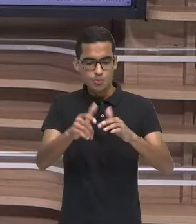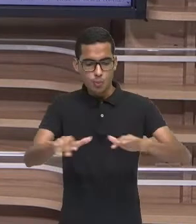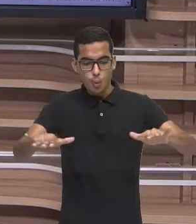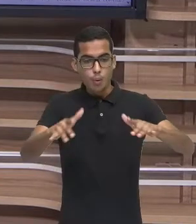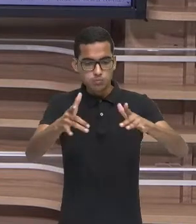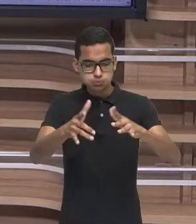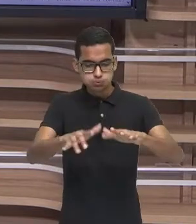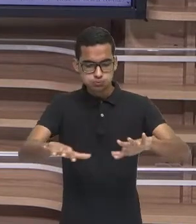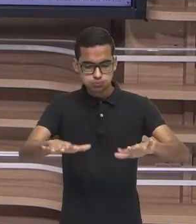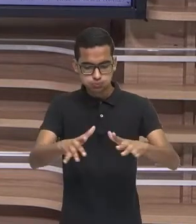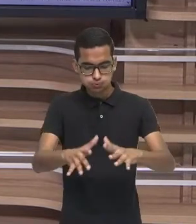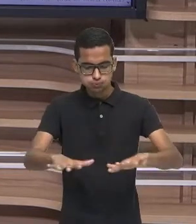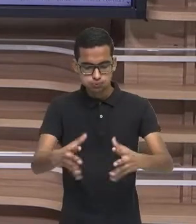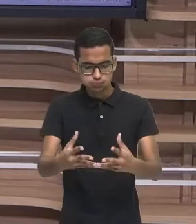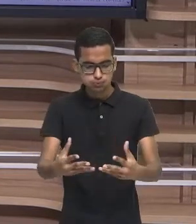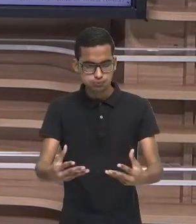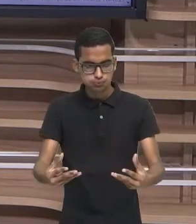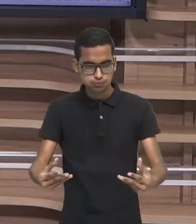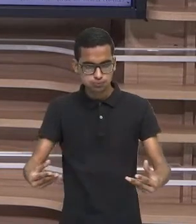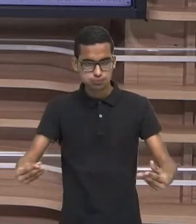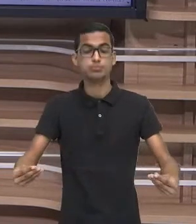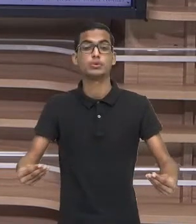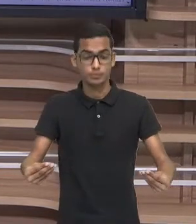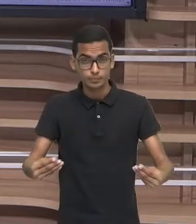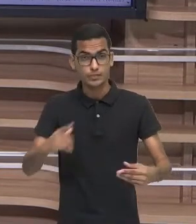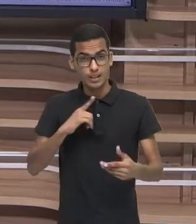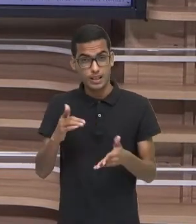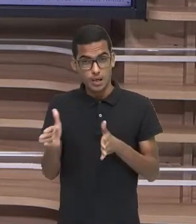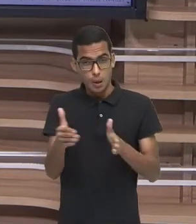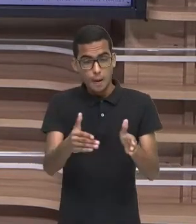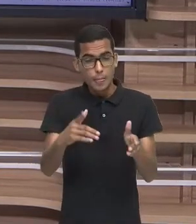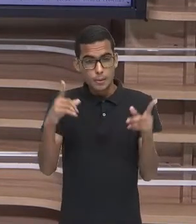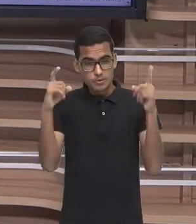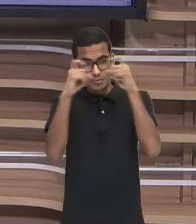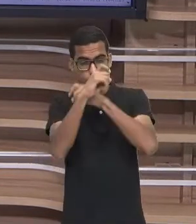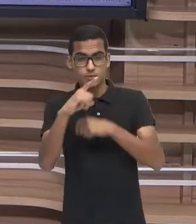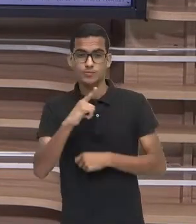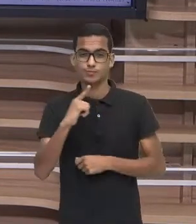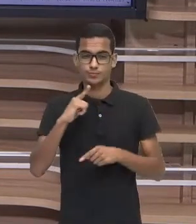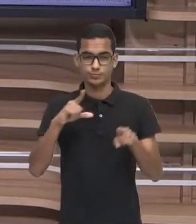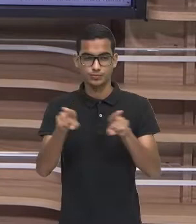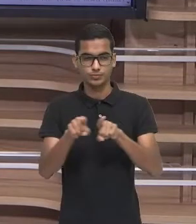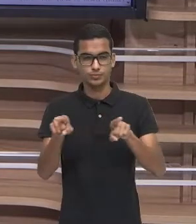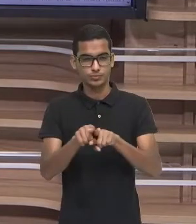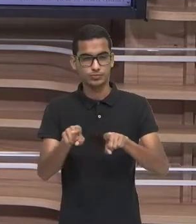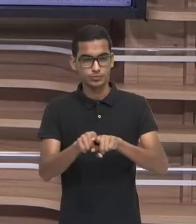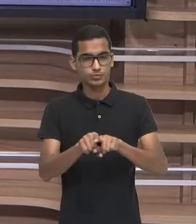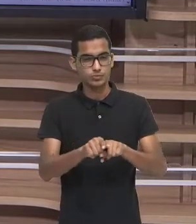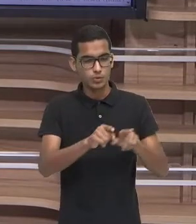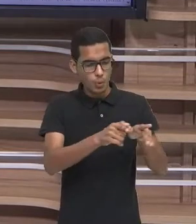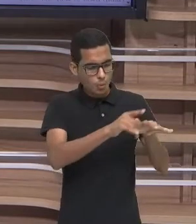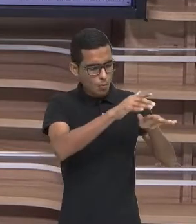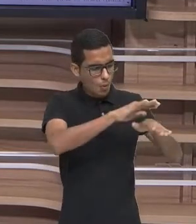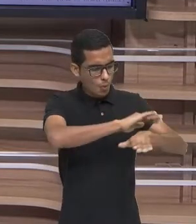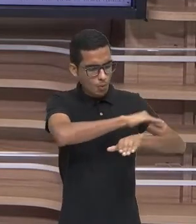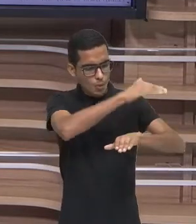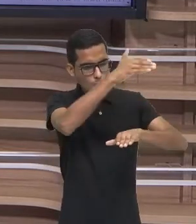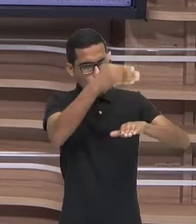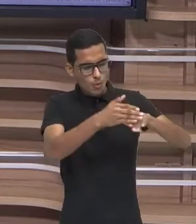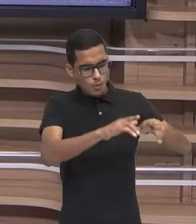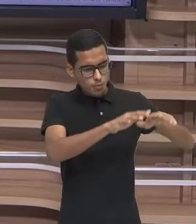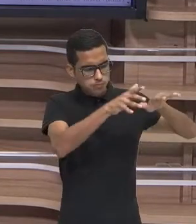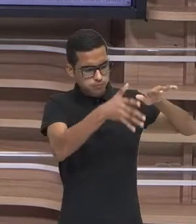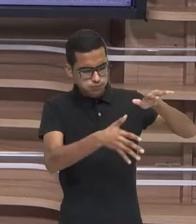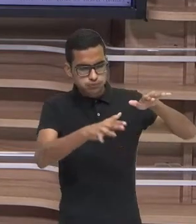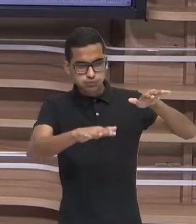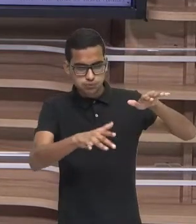existir percursos em que tem uma certa dificuldade, porque acabam surgindo os barrancos, né, de areia, que tem que